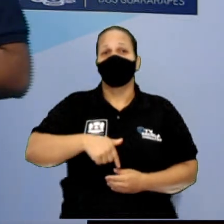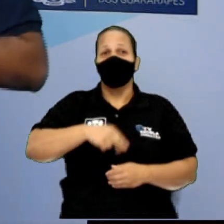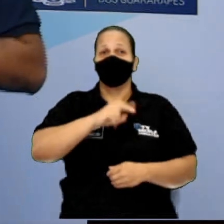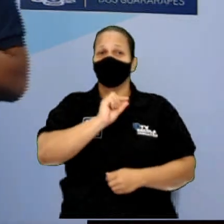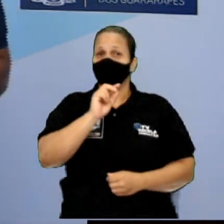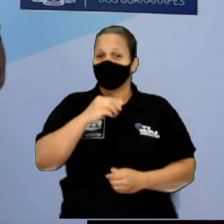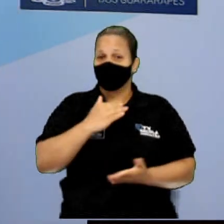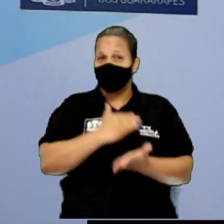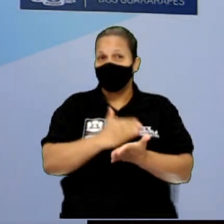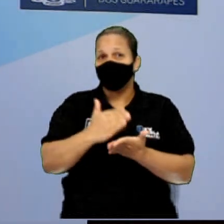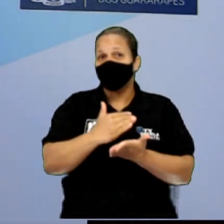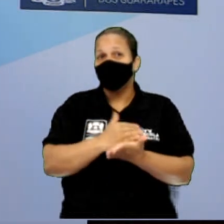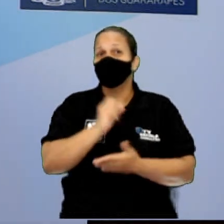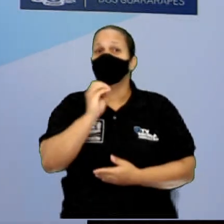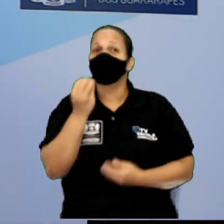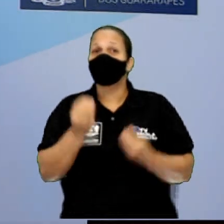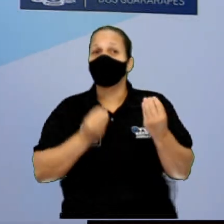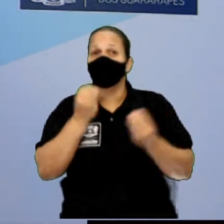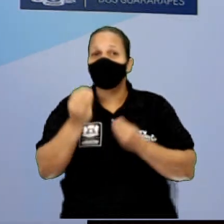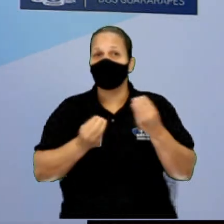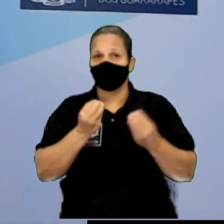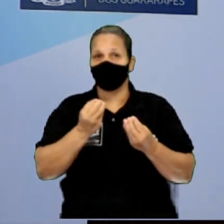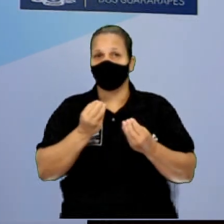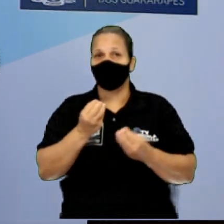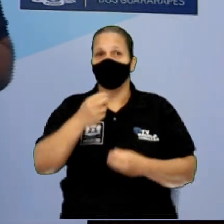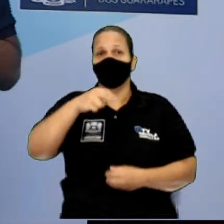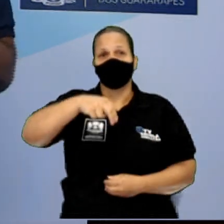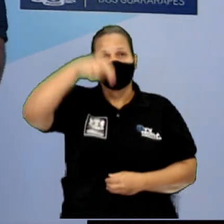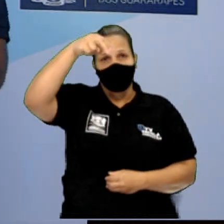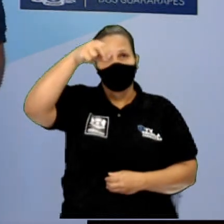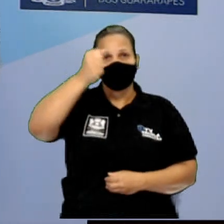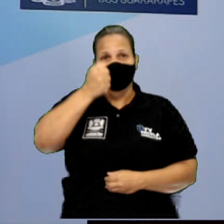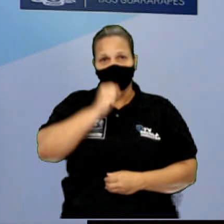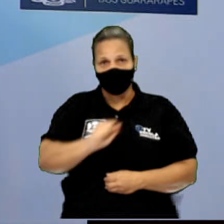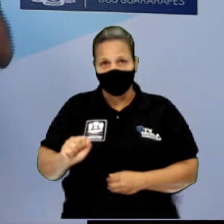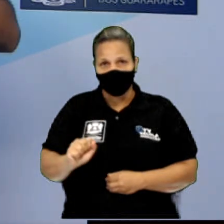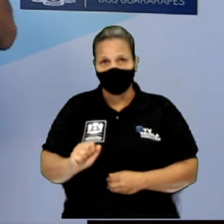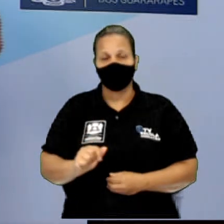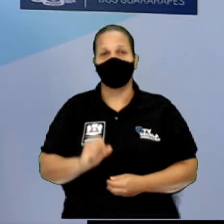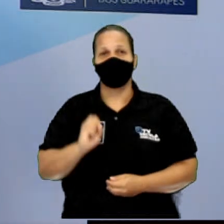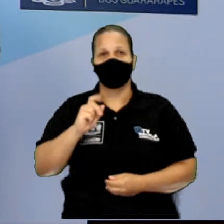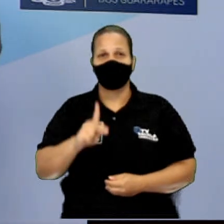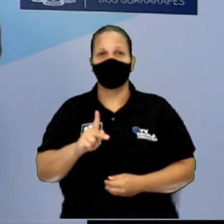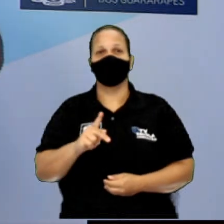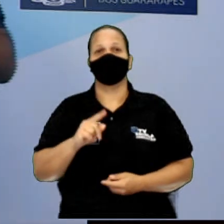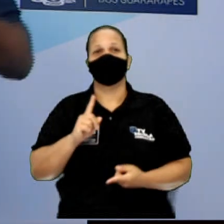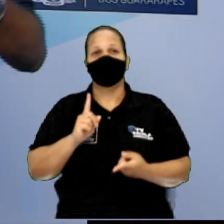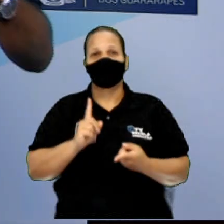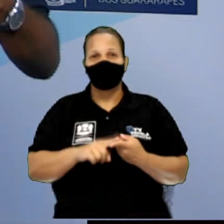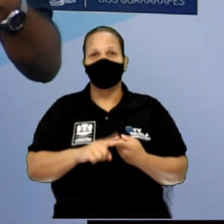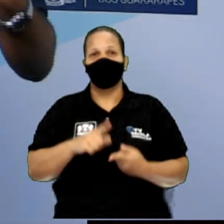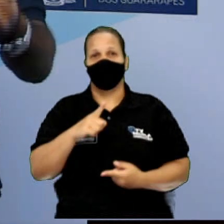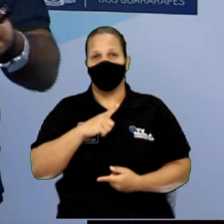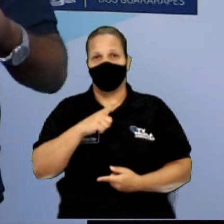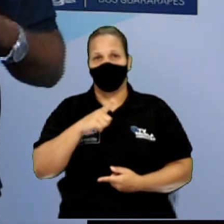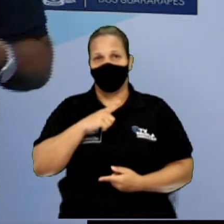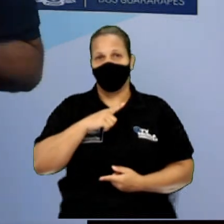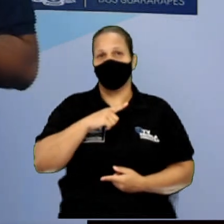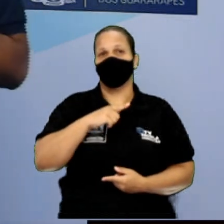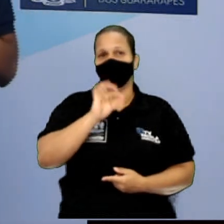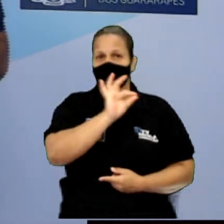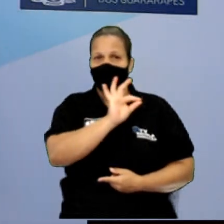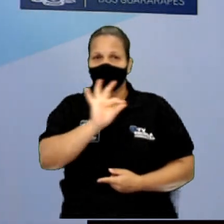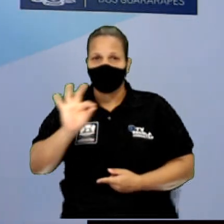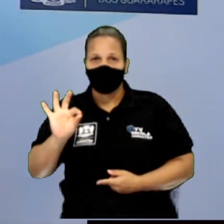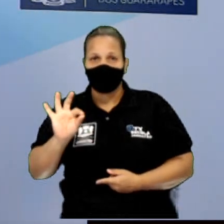Se eu falar em latitude, eu também tenho a linha do Equador, outras linhas principais. Além da